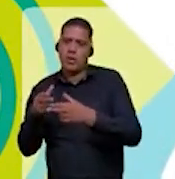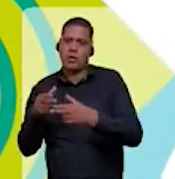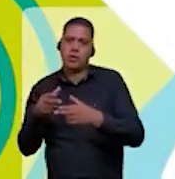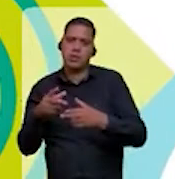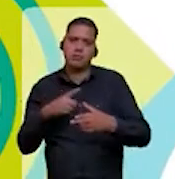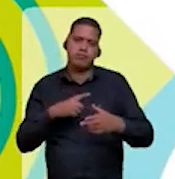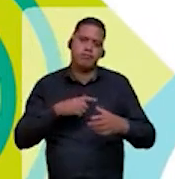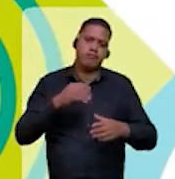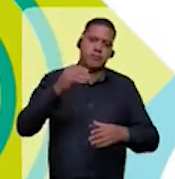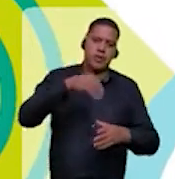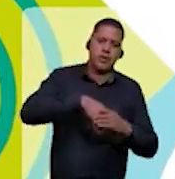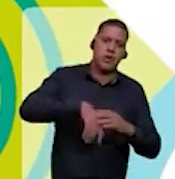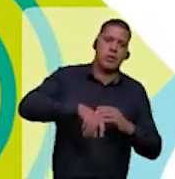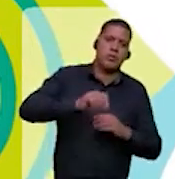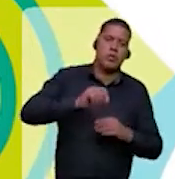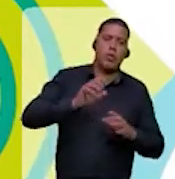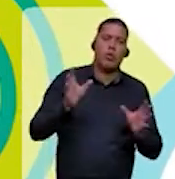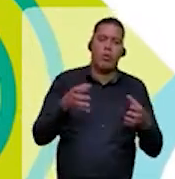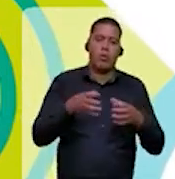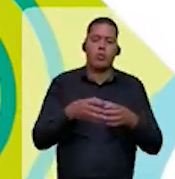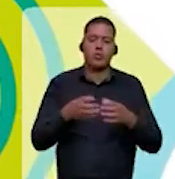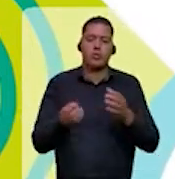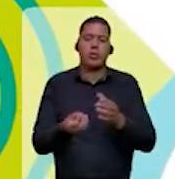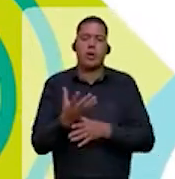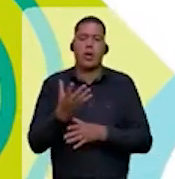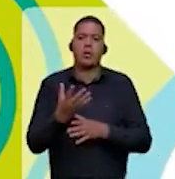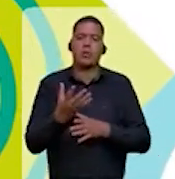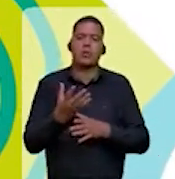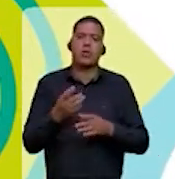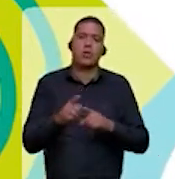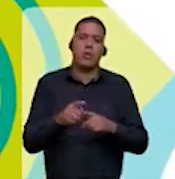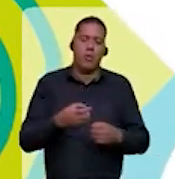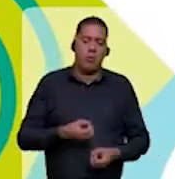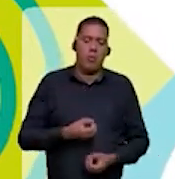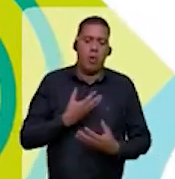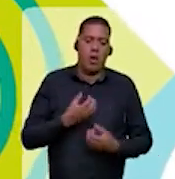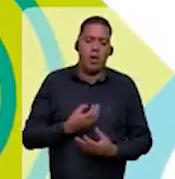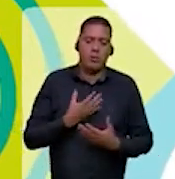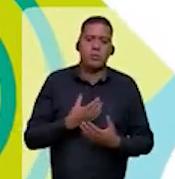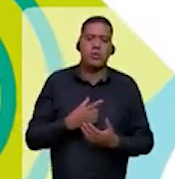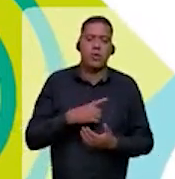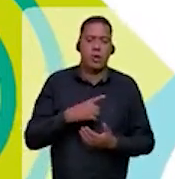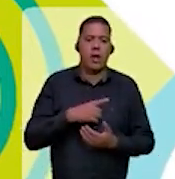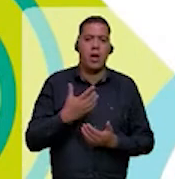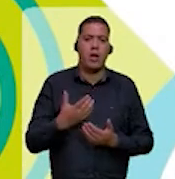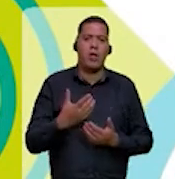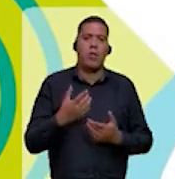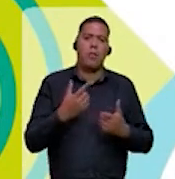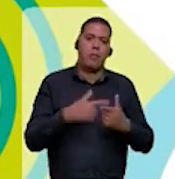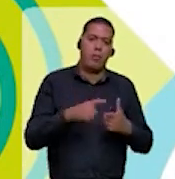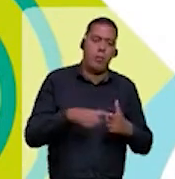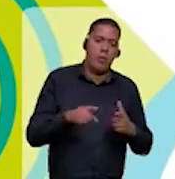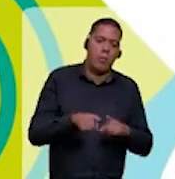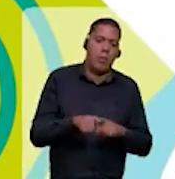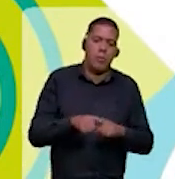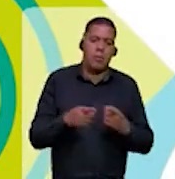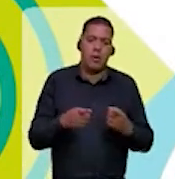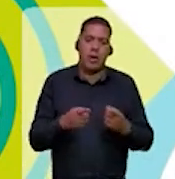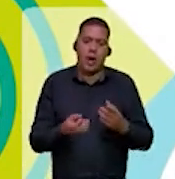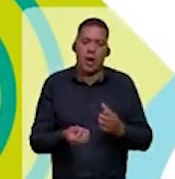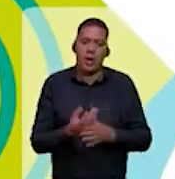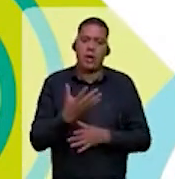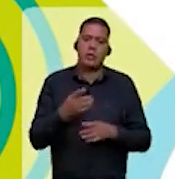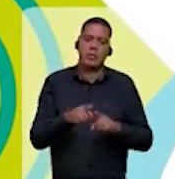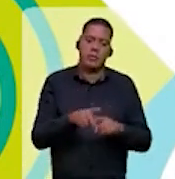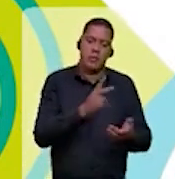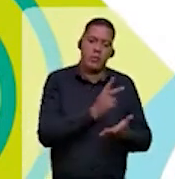revelam-se como elementos de um conjunto de produções ficcionais e poéticas que sugere e problematiza a existência